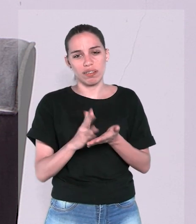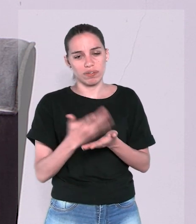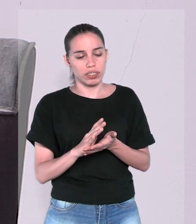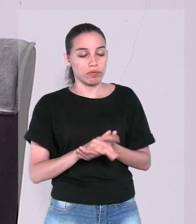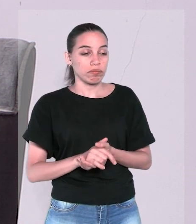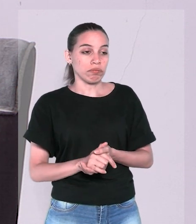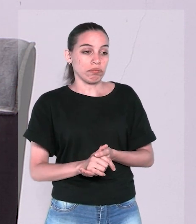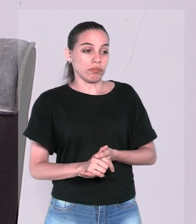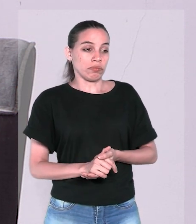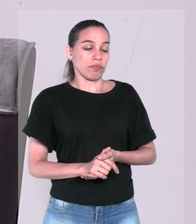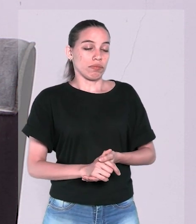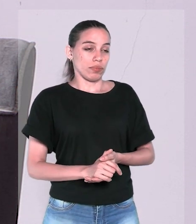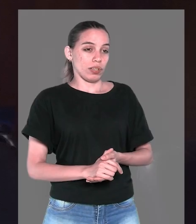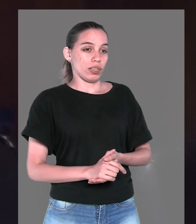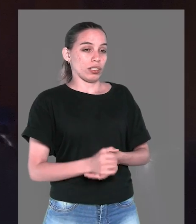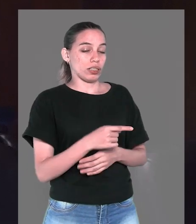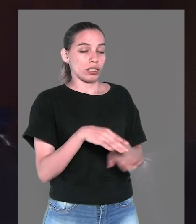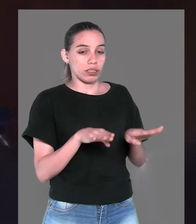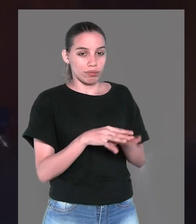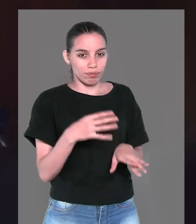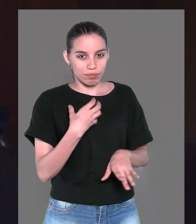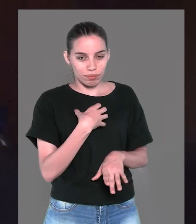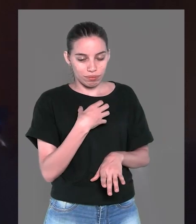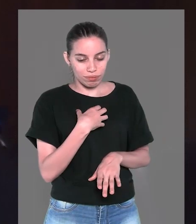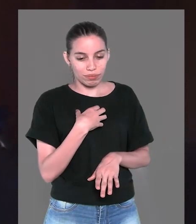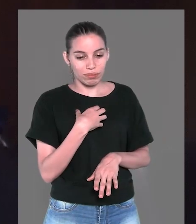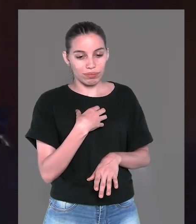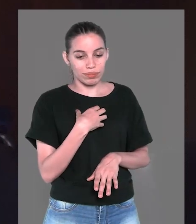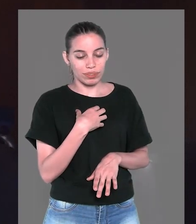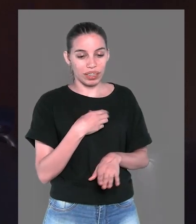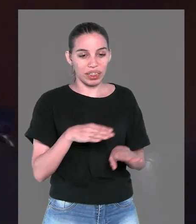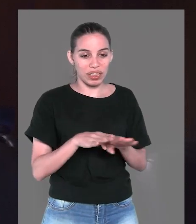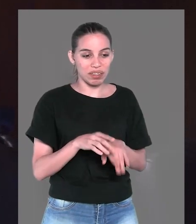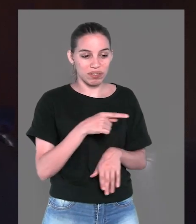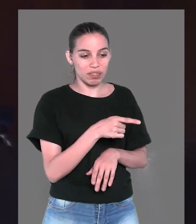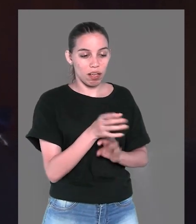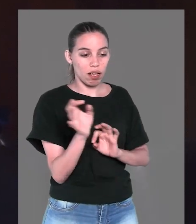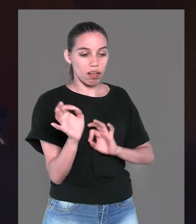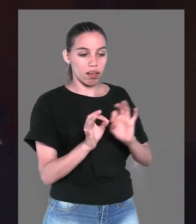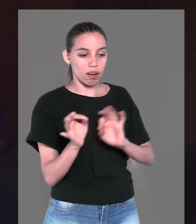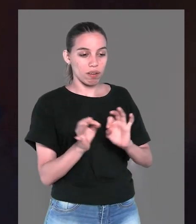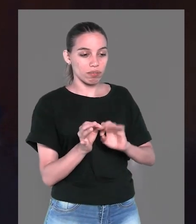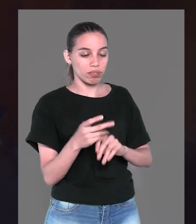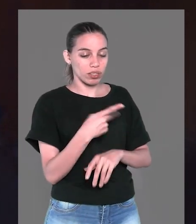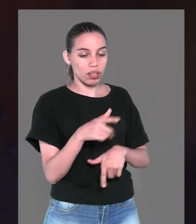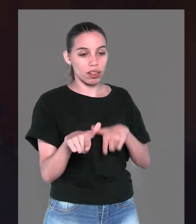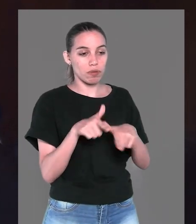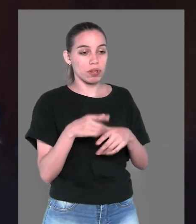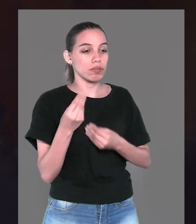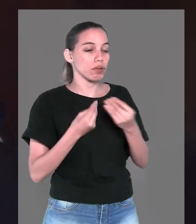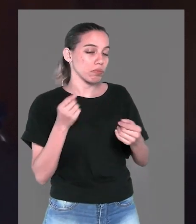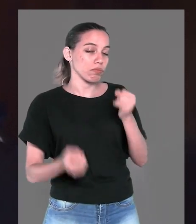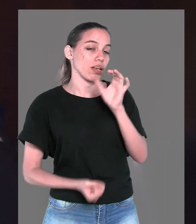ponta, né, ou outros paradigmas educacionais que norteiam um determinado país, onde talvez essa